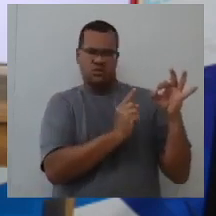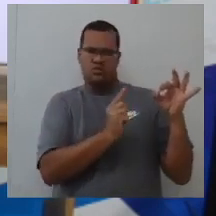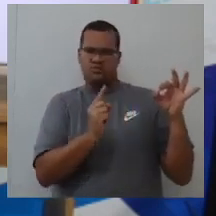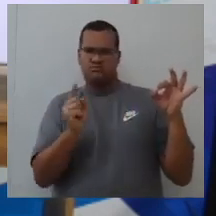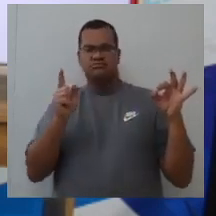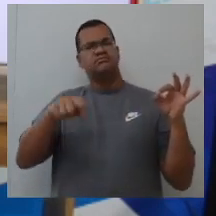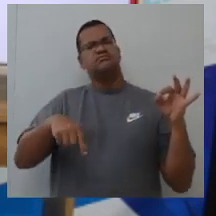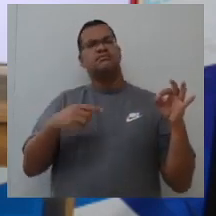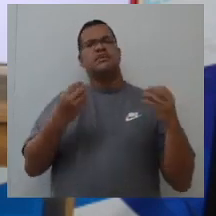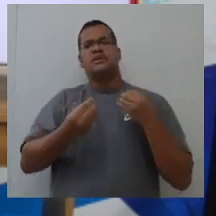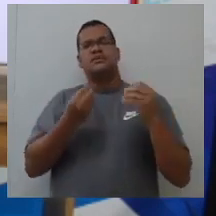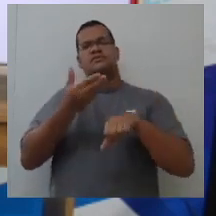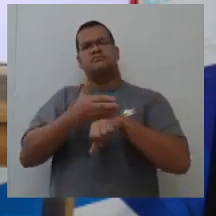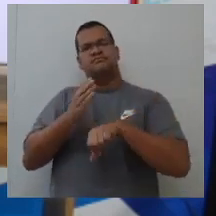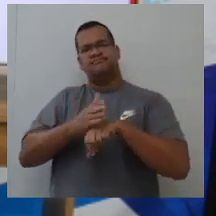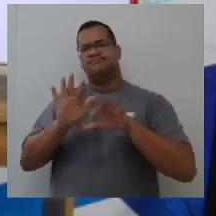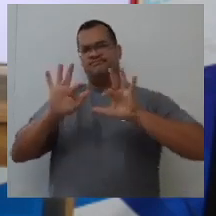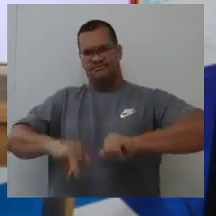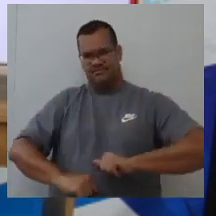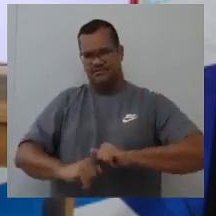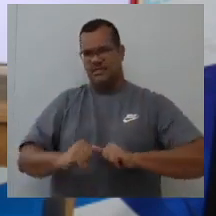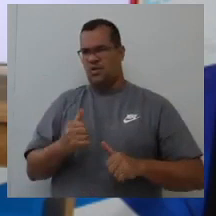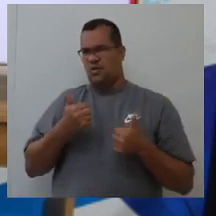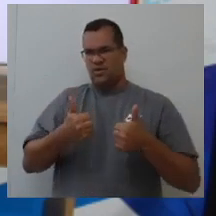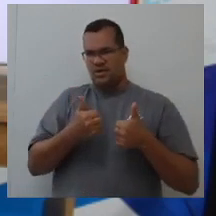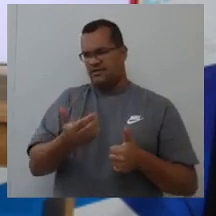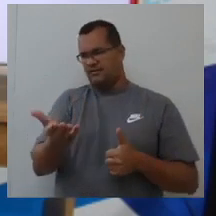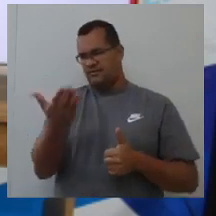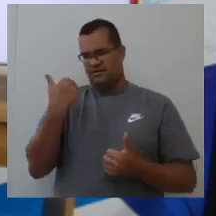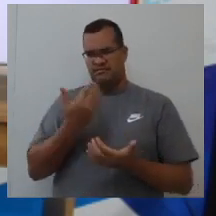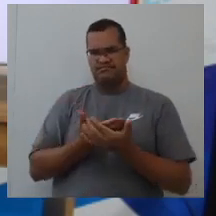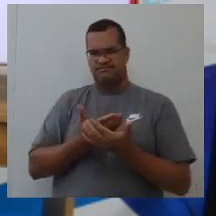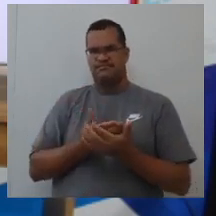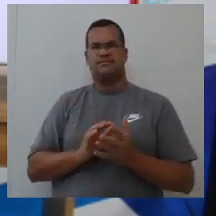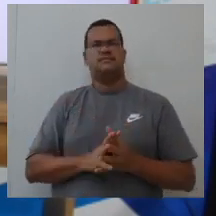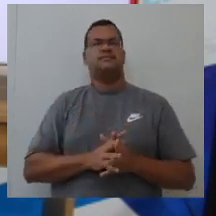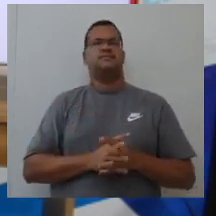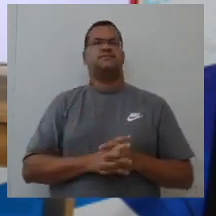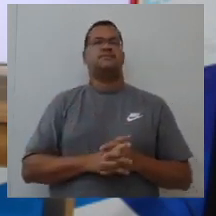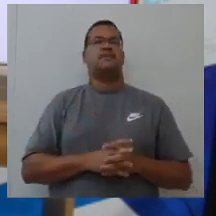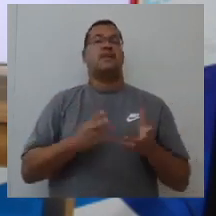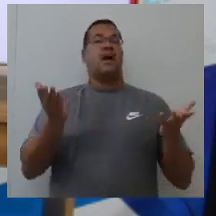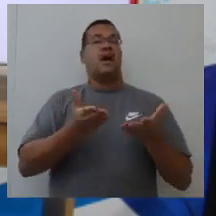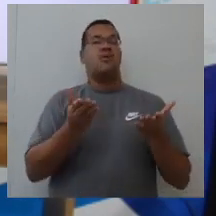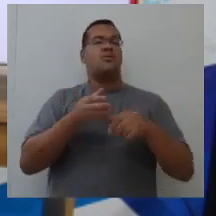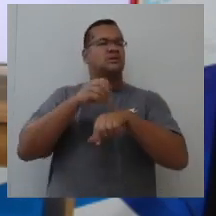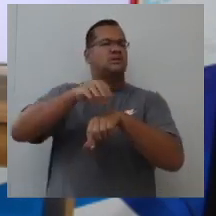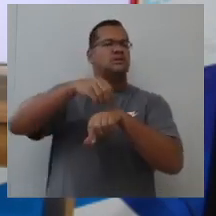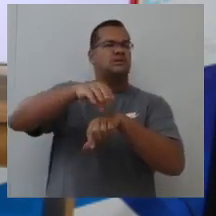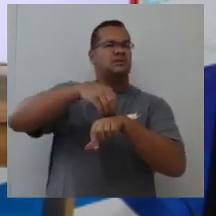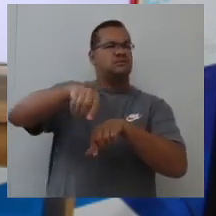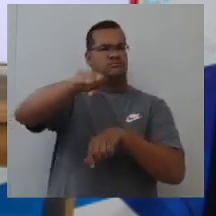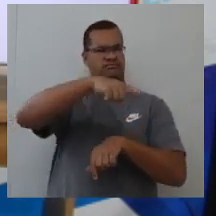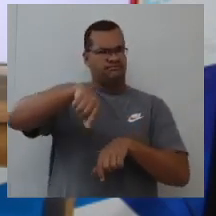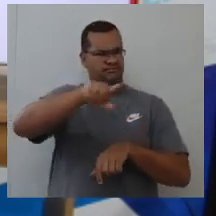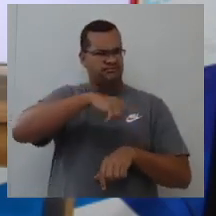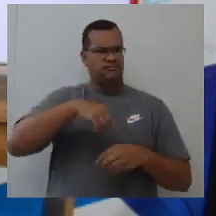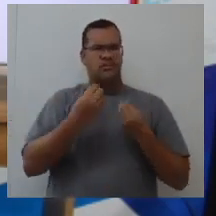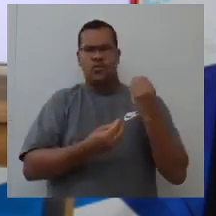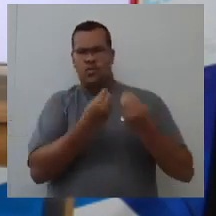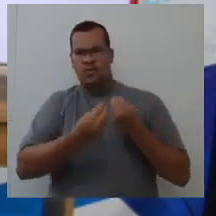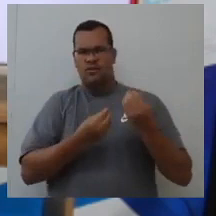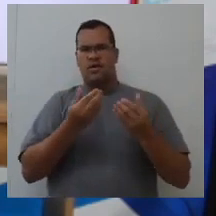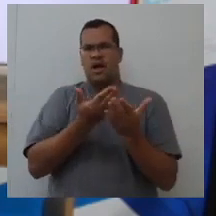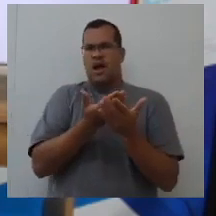final alguns exercícios, tá bom? Beleza? Vamos nessa? Olha só, eu quero dar algumas dicas aqui a você, tá bom? Como